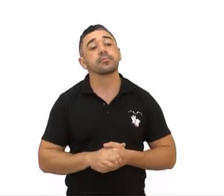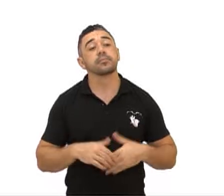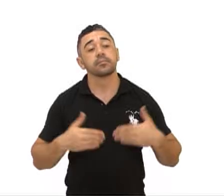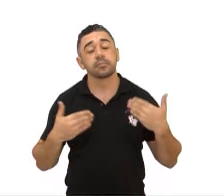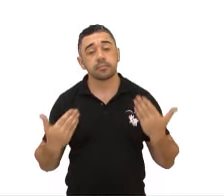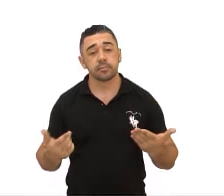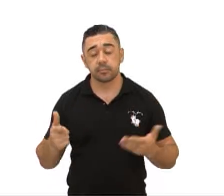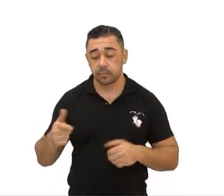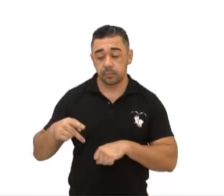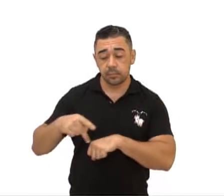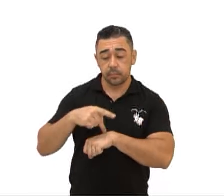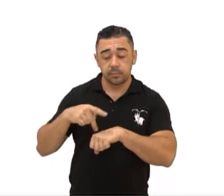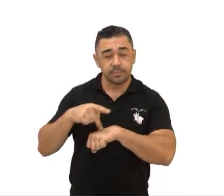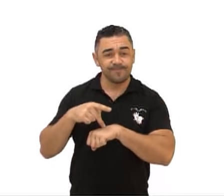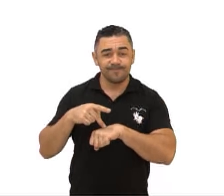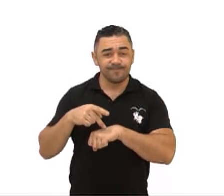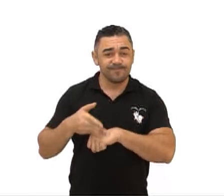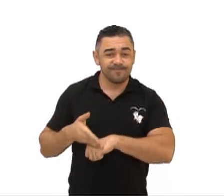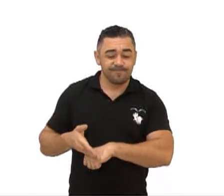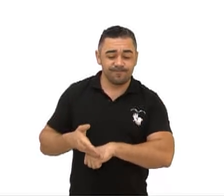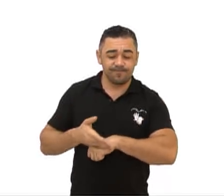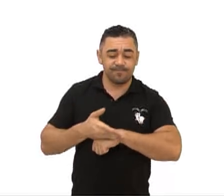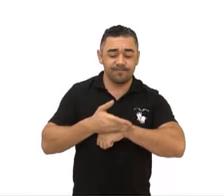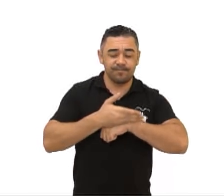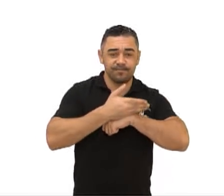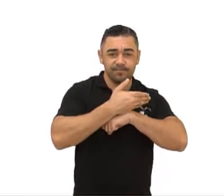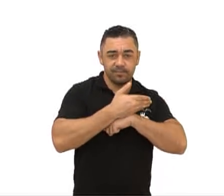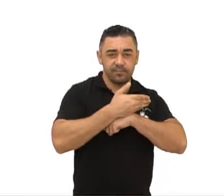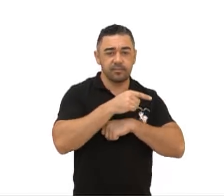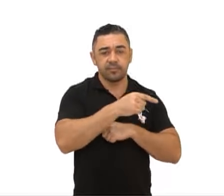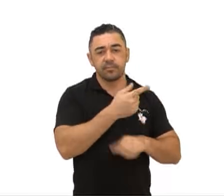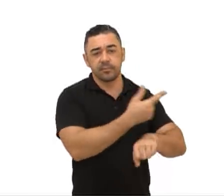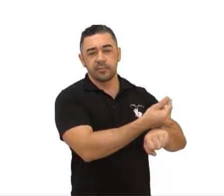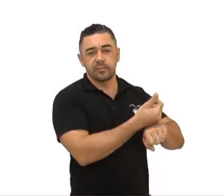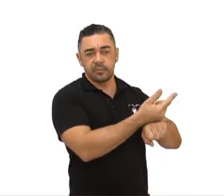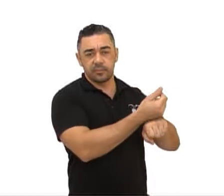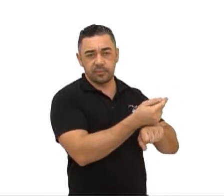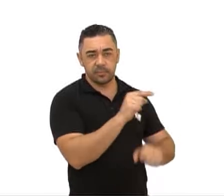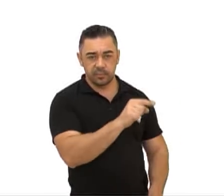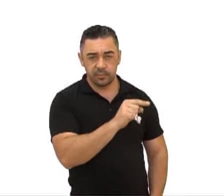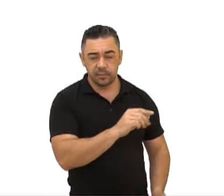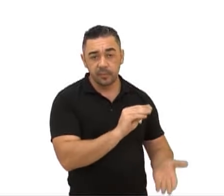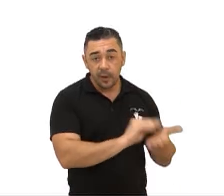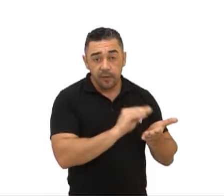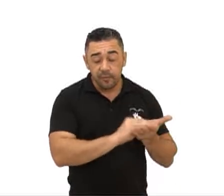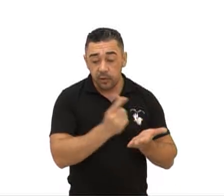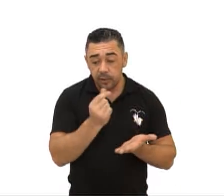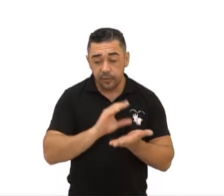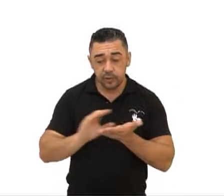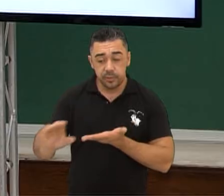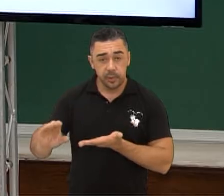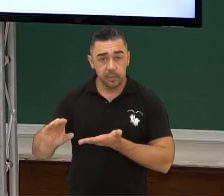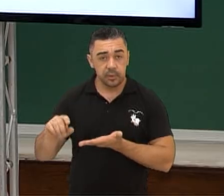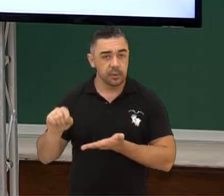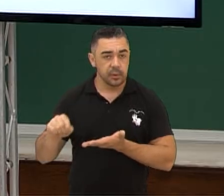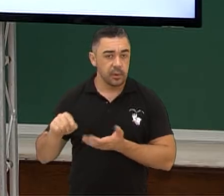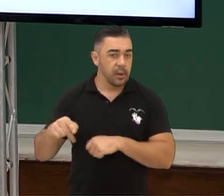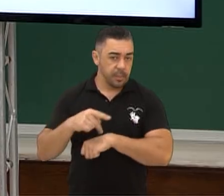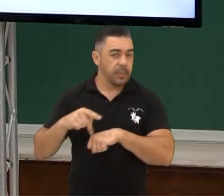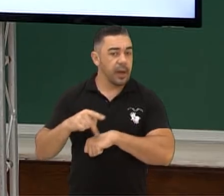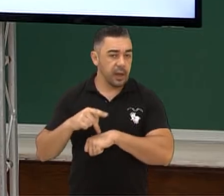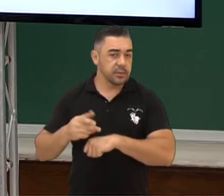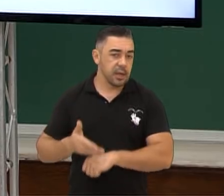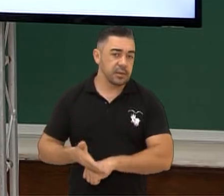deixaram o país muito atrás de seus concorrentes capitalistas. Essa falta de investimento também deixou o país para trás